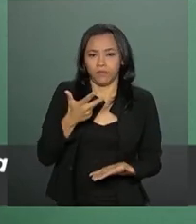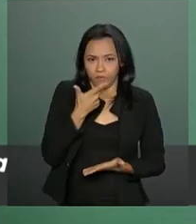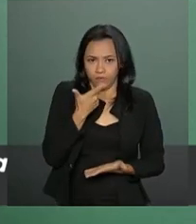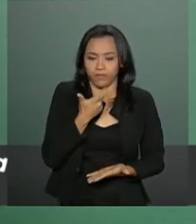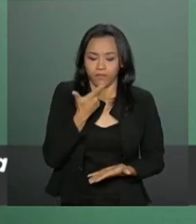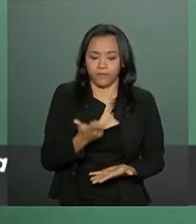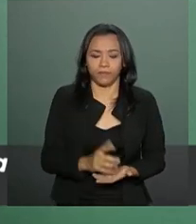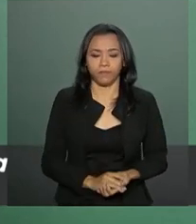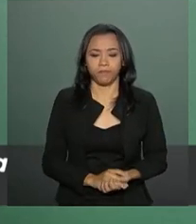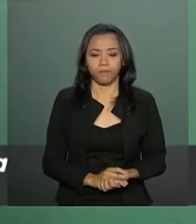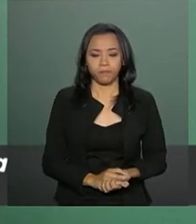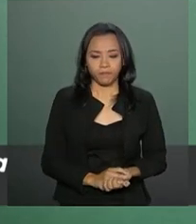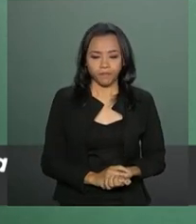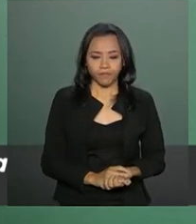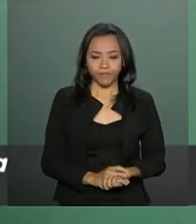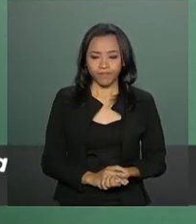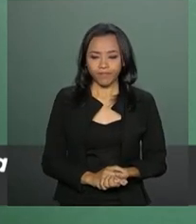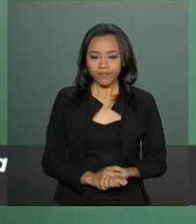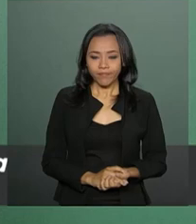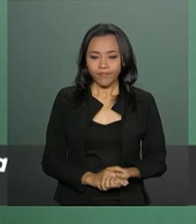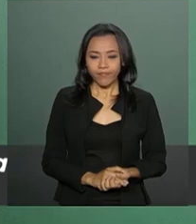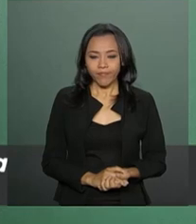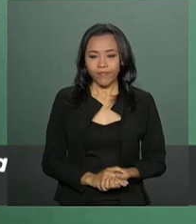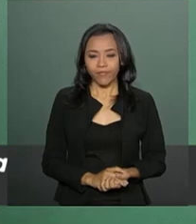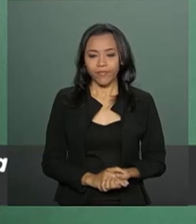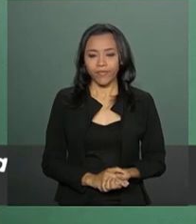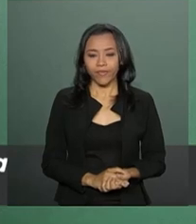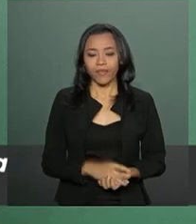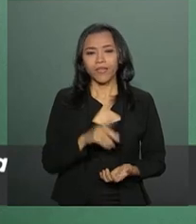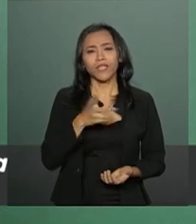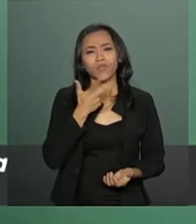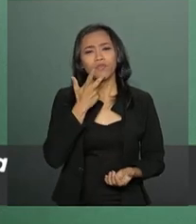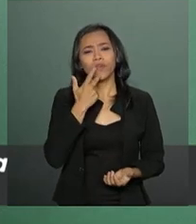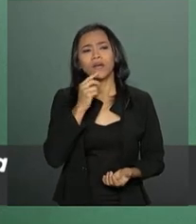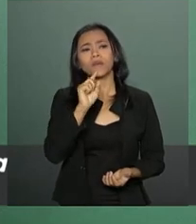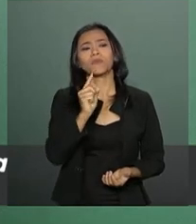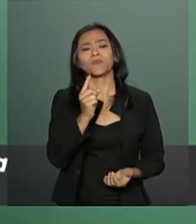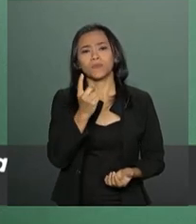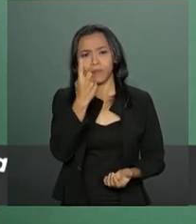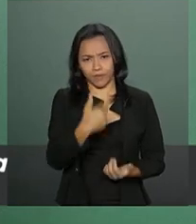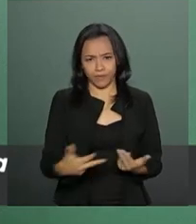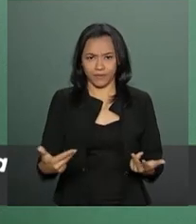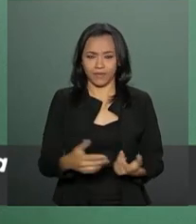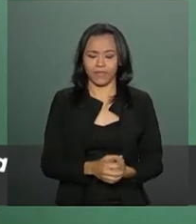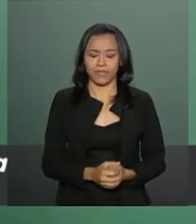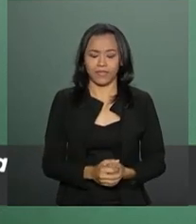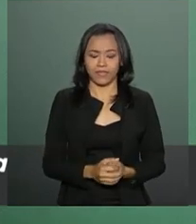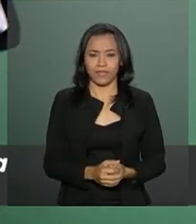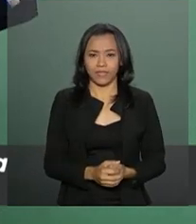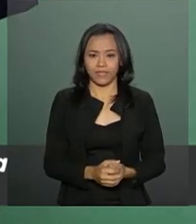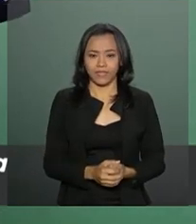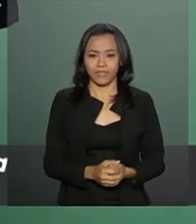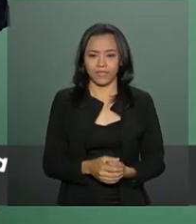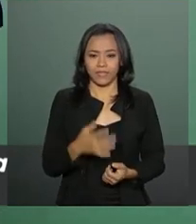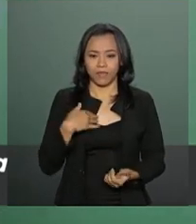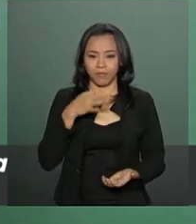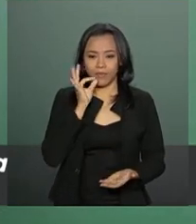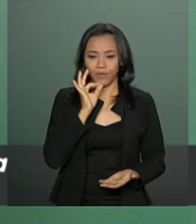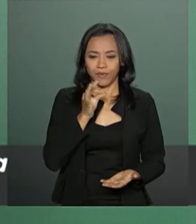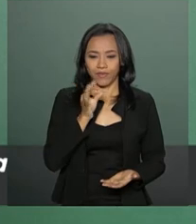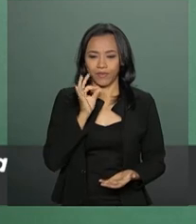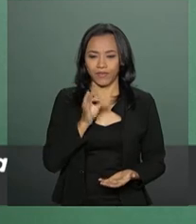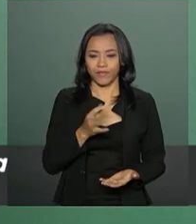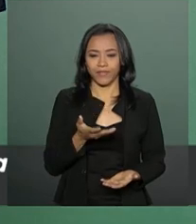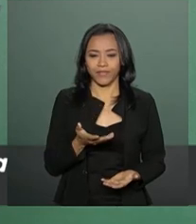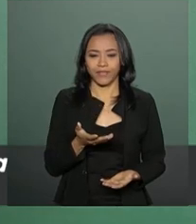é tabu dizer que você é reconhecido e até o diga o seguinte meu café ainda está quente